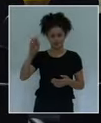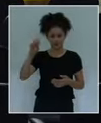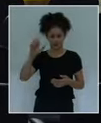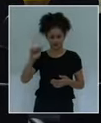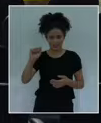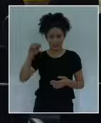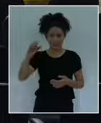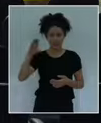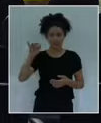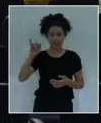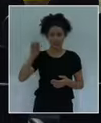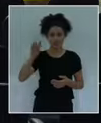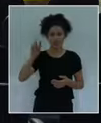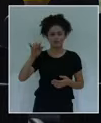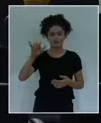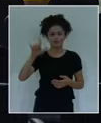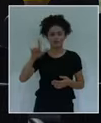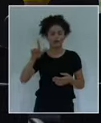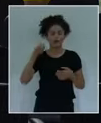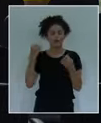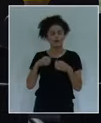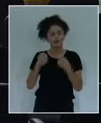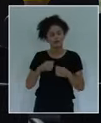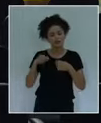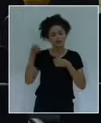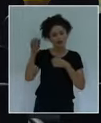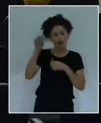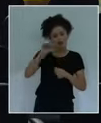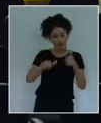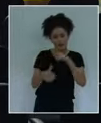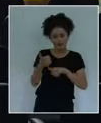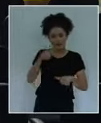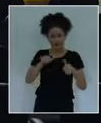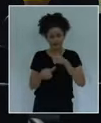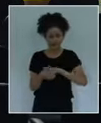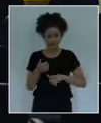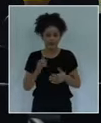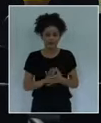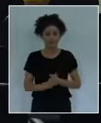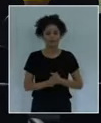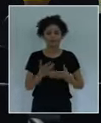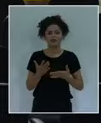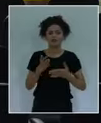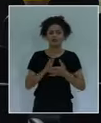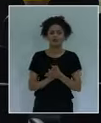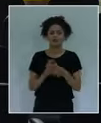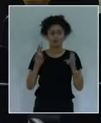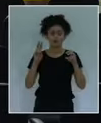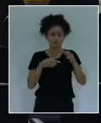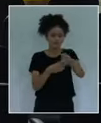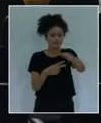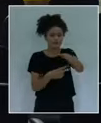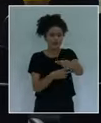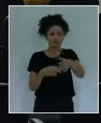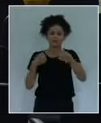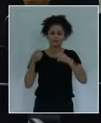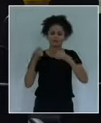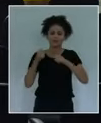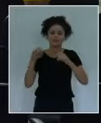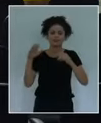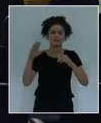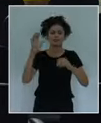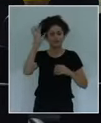suporte, tanto para as pontes, quanto para as situações de modo geral que o nosso município ficou aí, onde foi danificado aqui dentro da